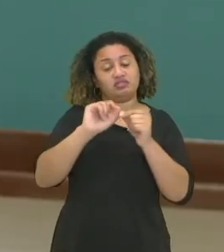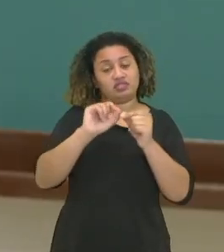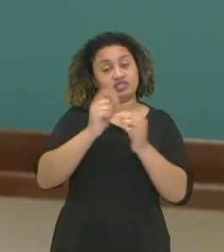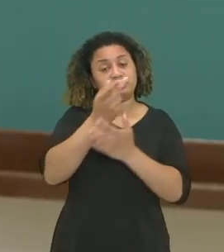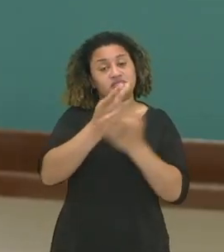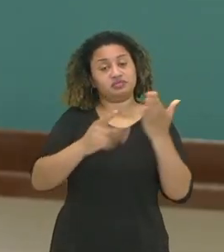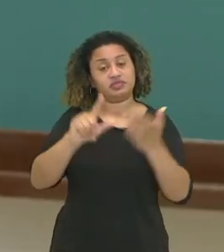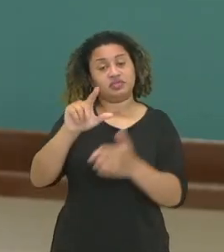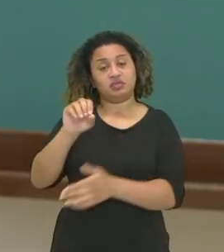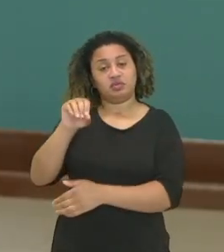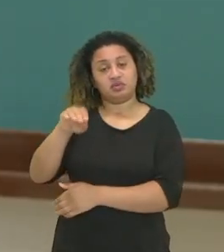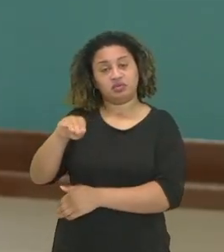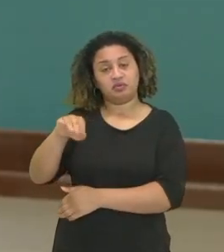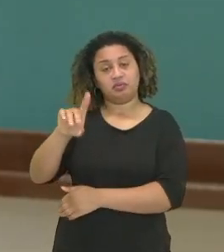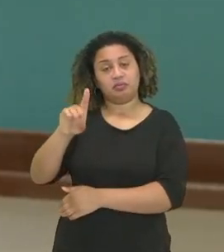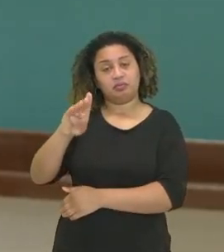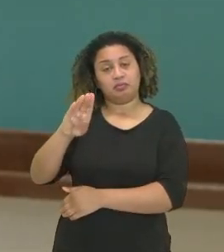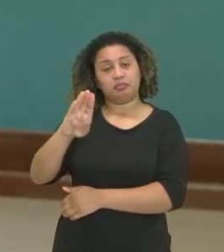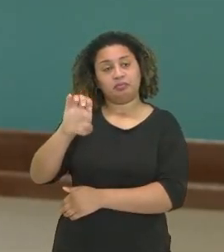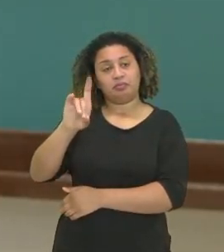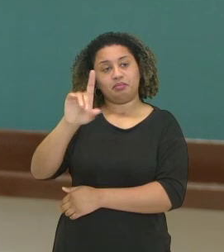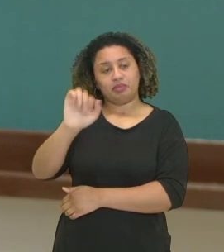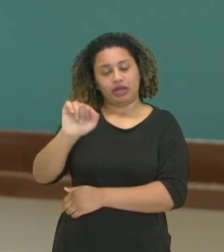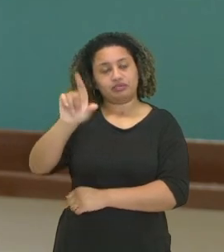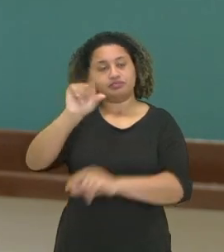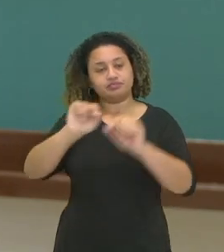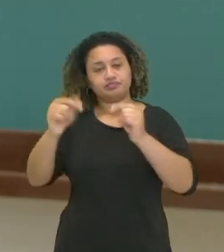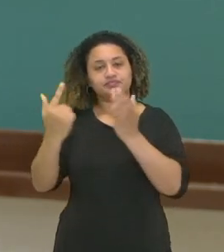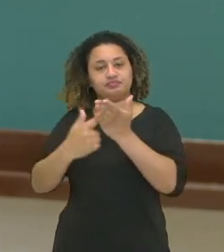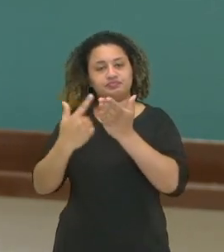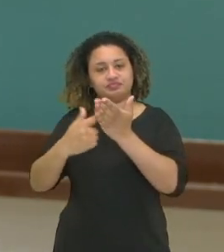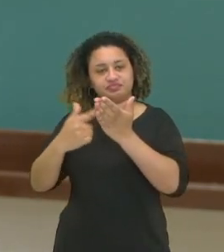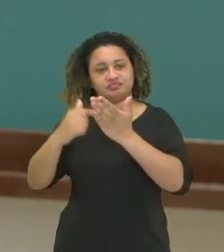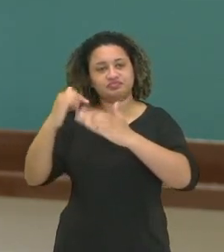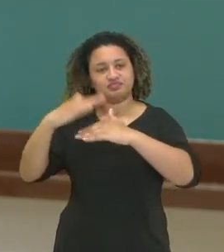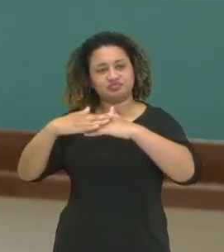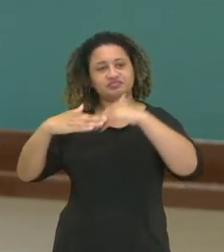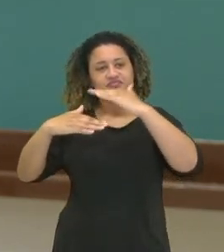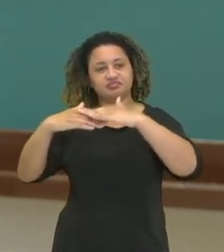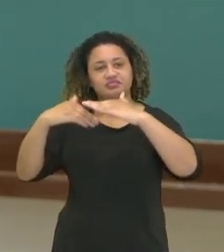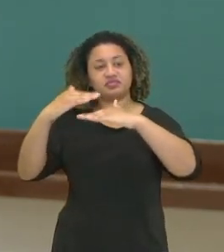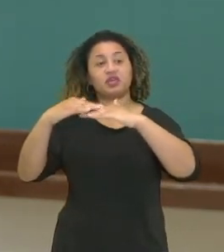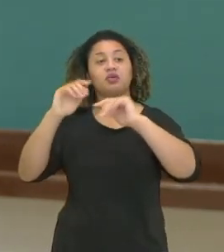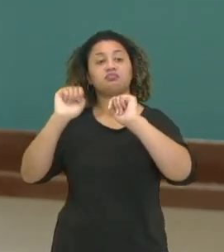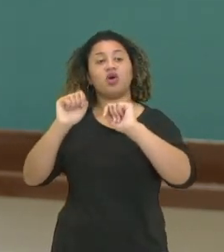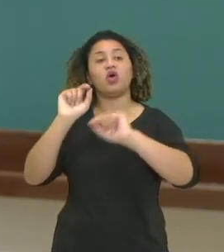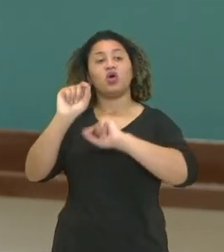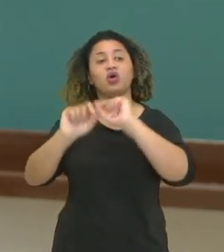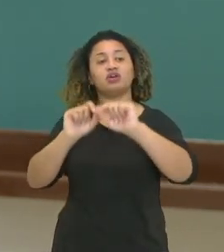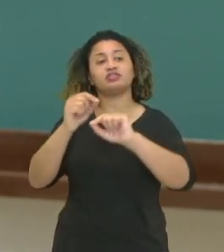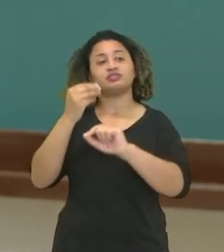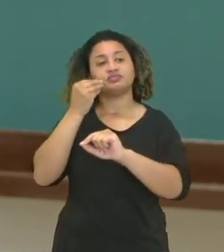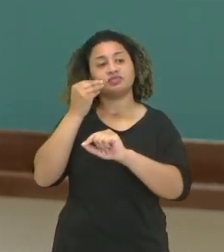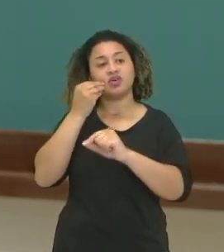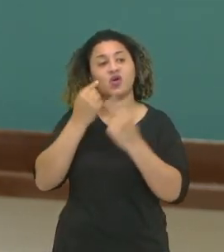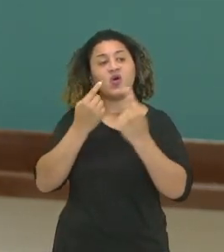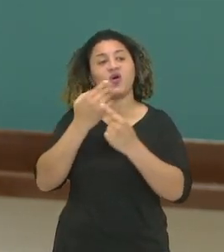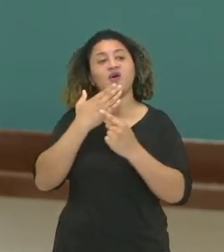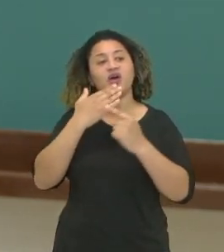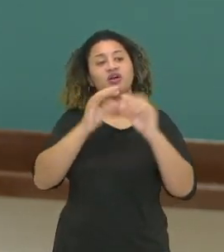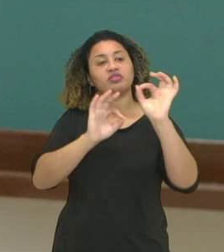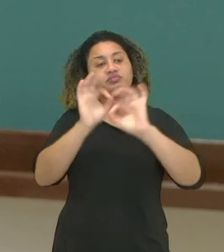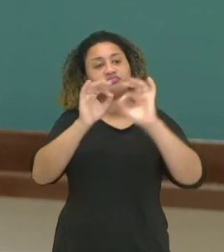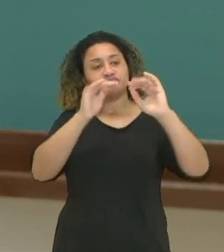lombada. Então, ao selecionar as obras, né, você pode testar qual a melhor